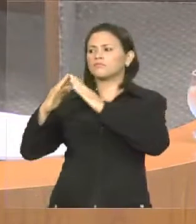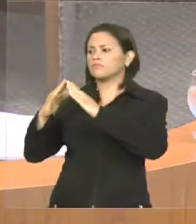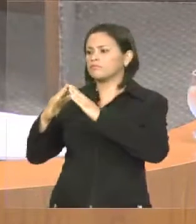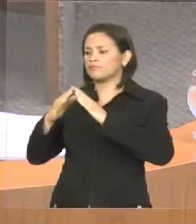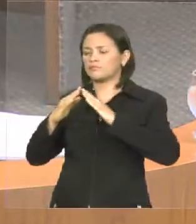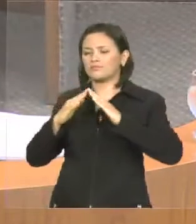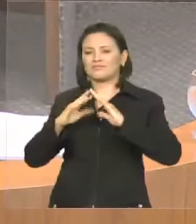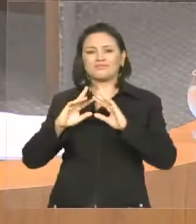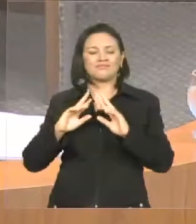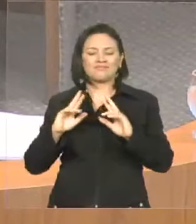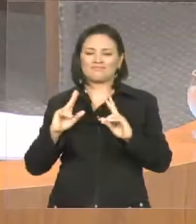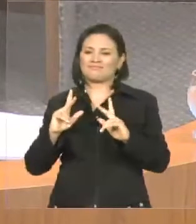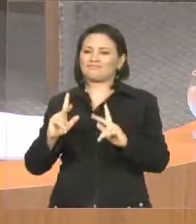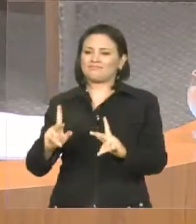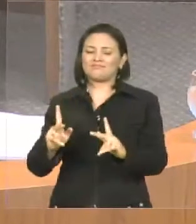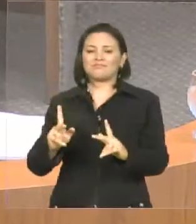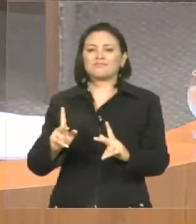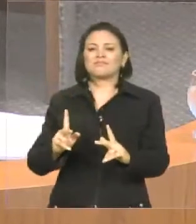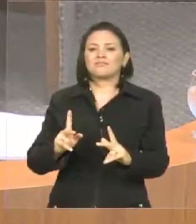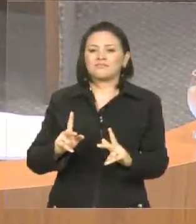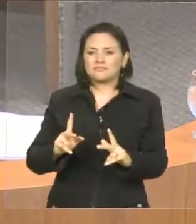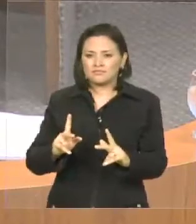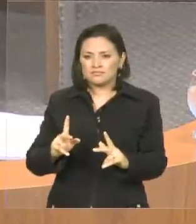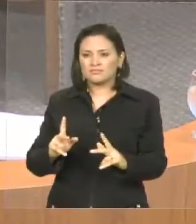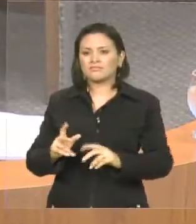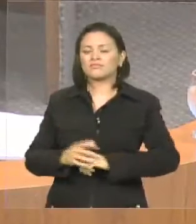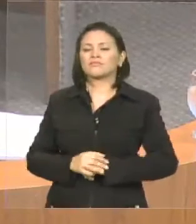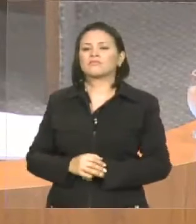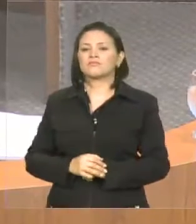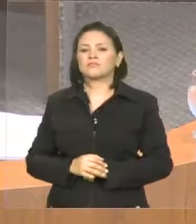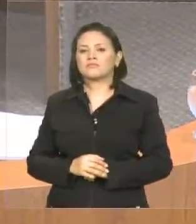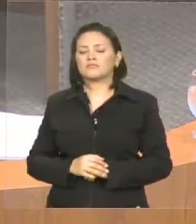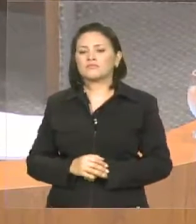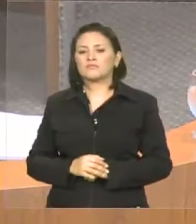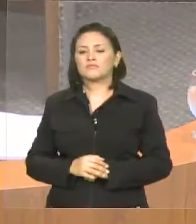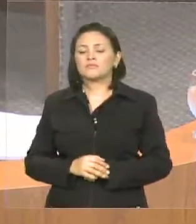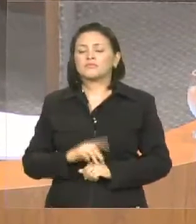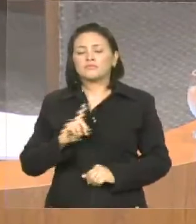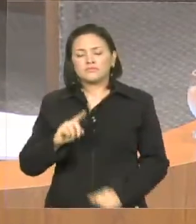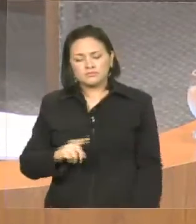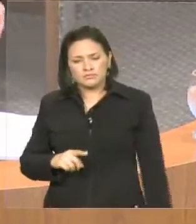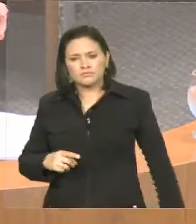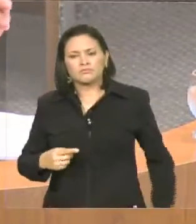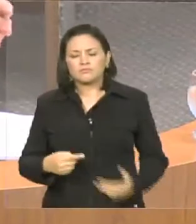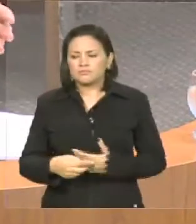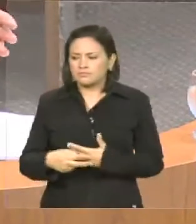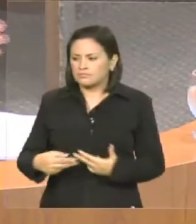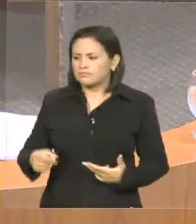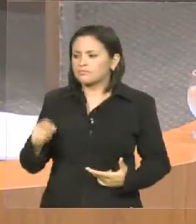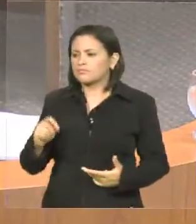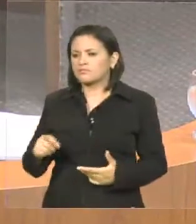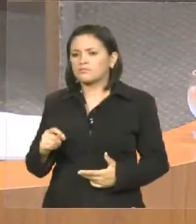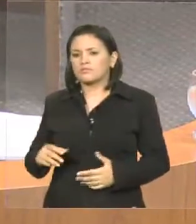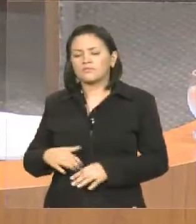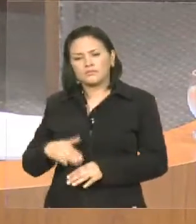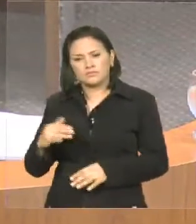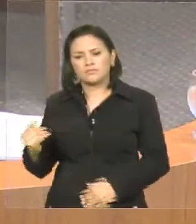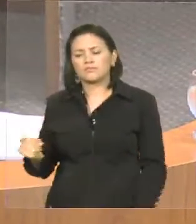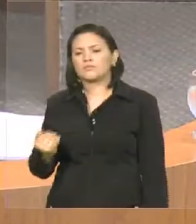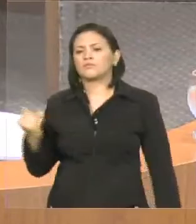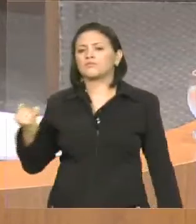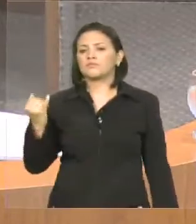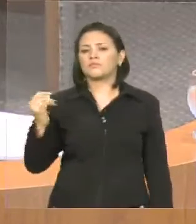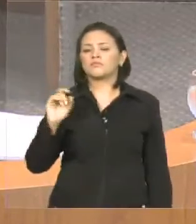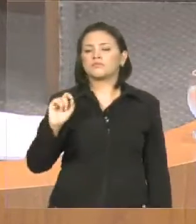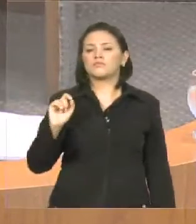tem, desse patrimônio arquitetônico que é o centro histórico? Então, são riquezas e valores que ultrapassam até os parâmetros do